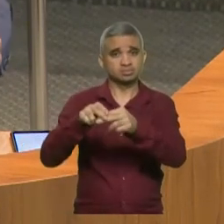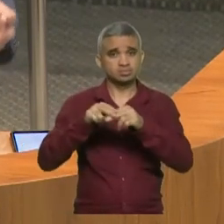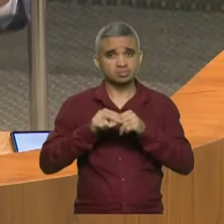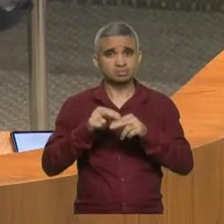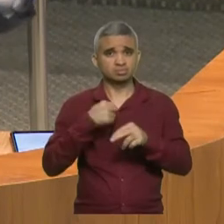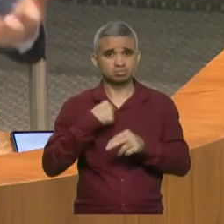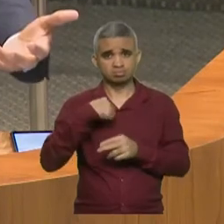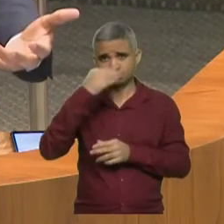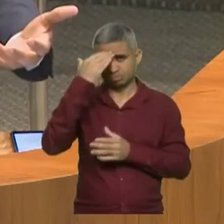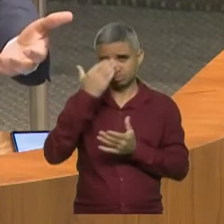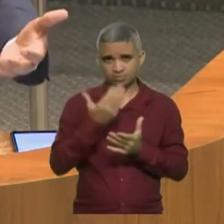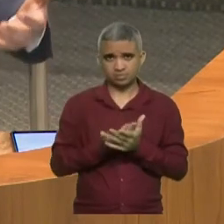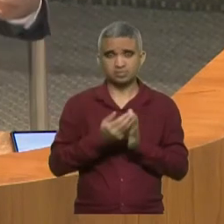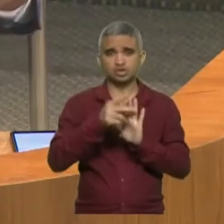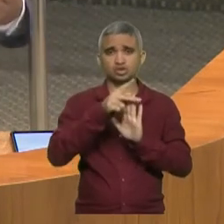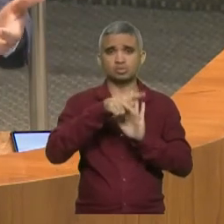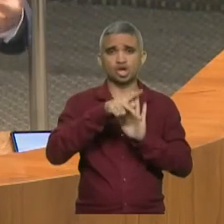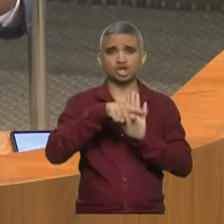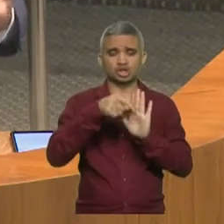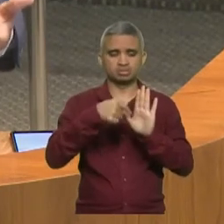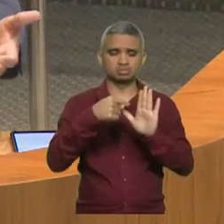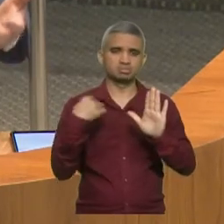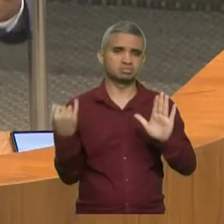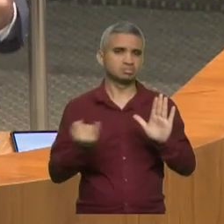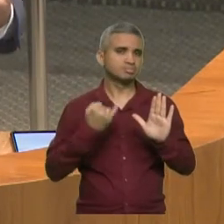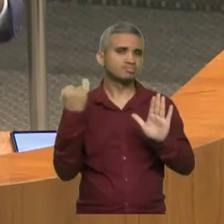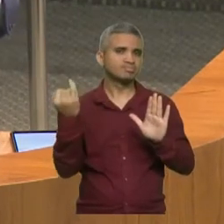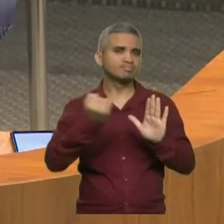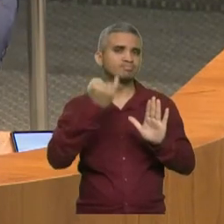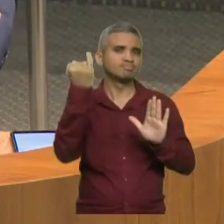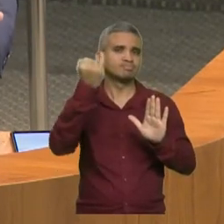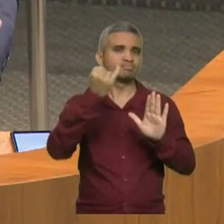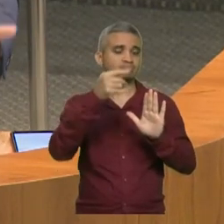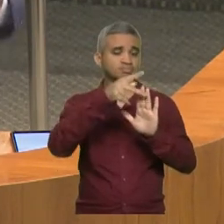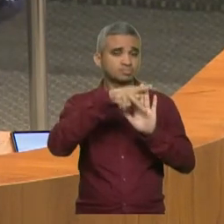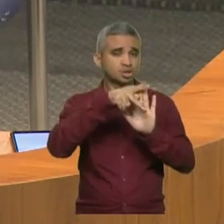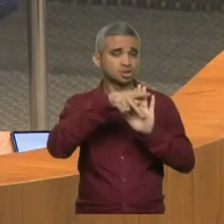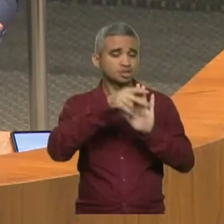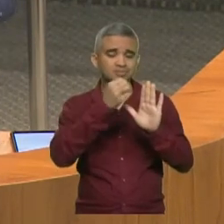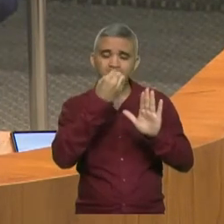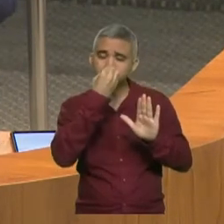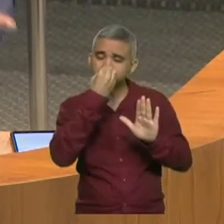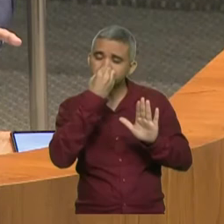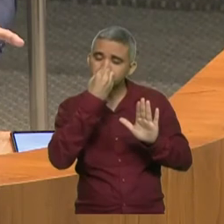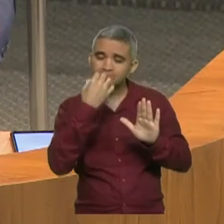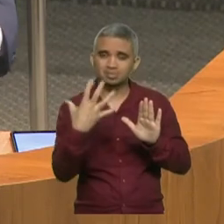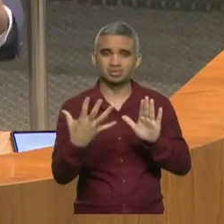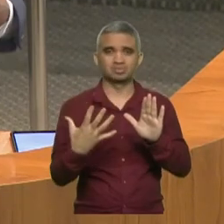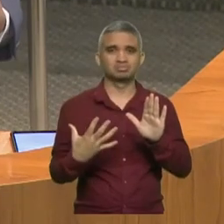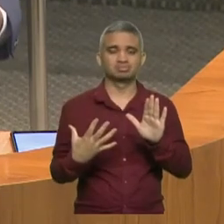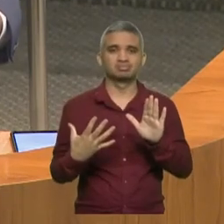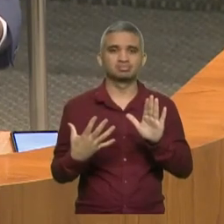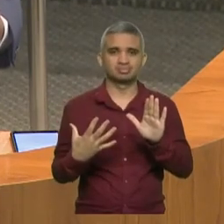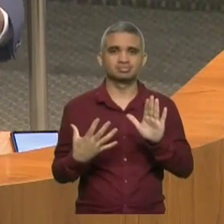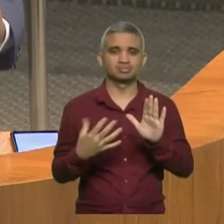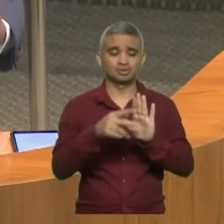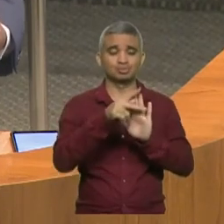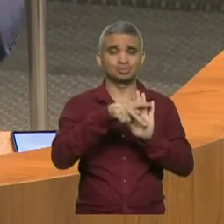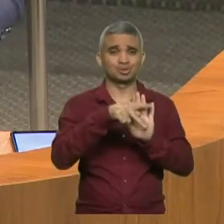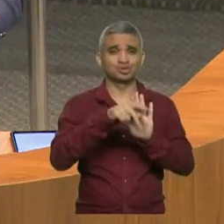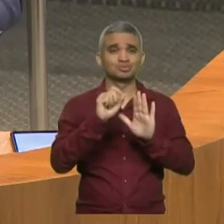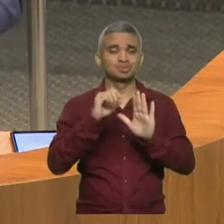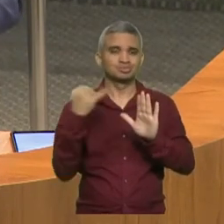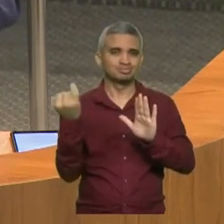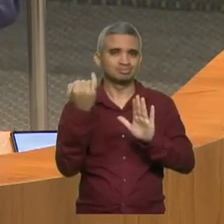O projeto é de suma importância. O projeto é muito bom para o Estado do Maranhão e principalmente para os maranhenses, para que possam